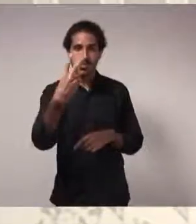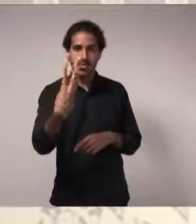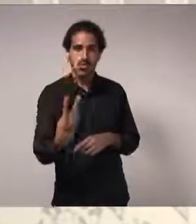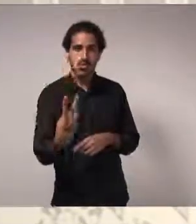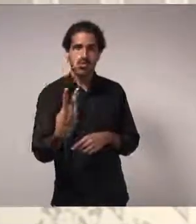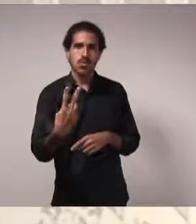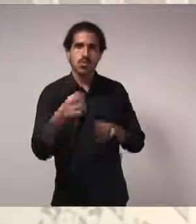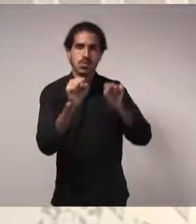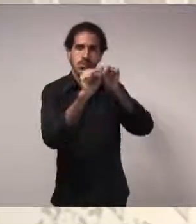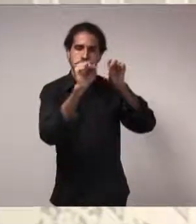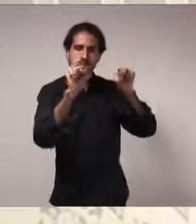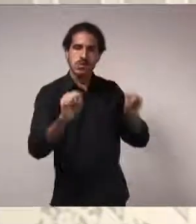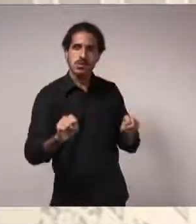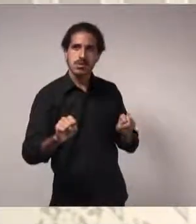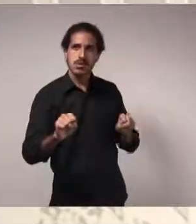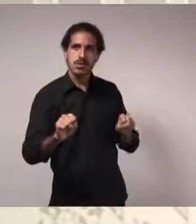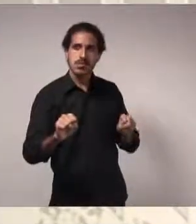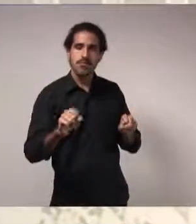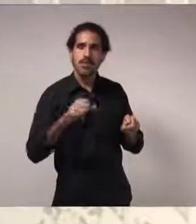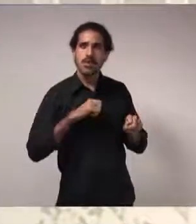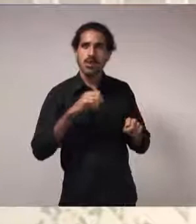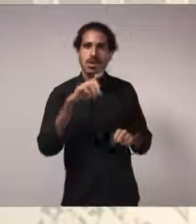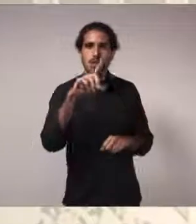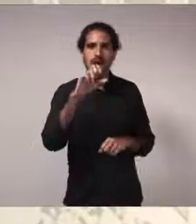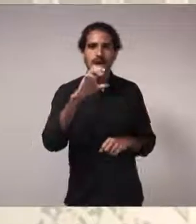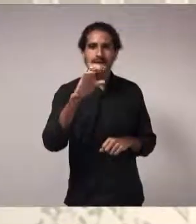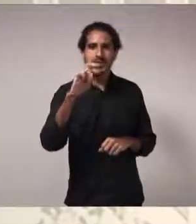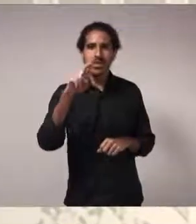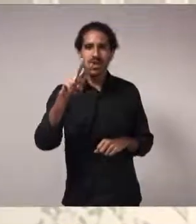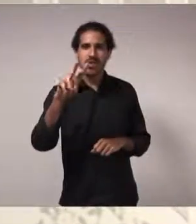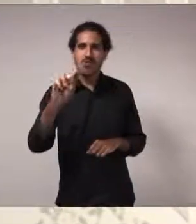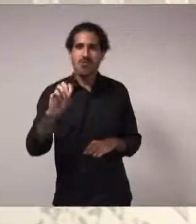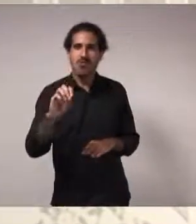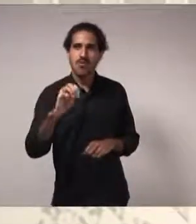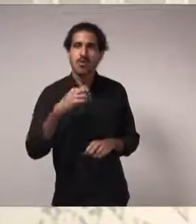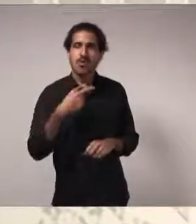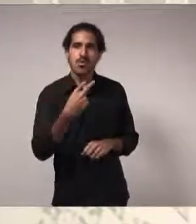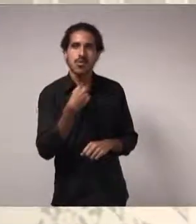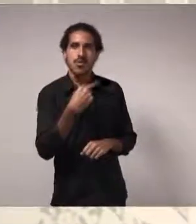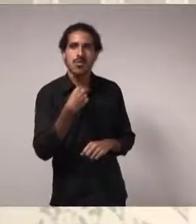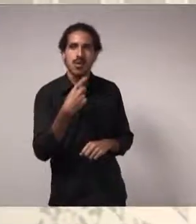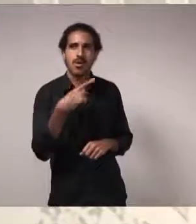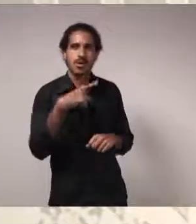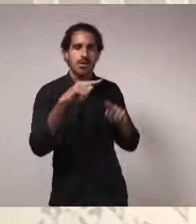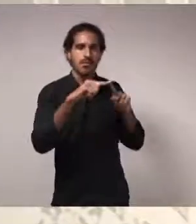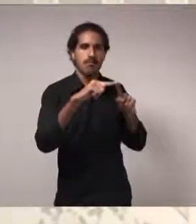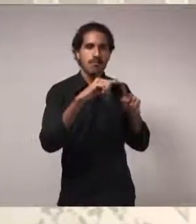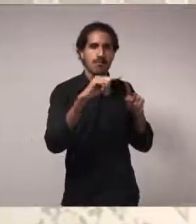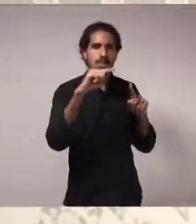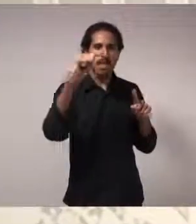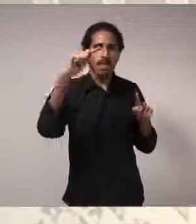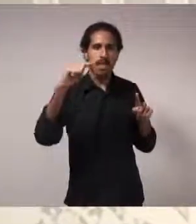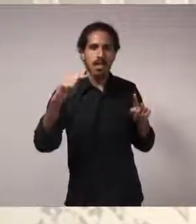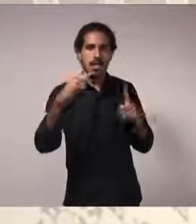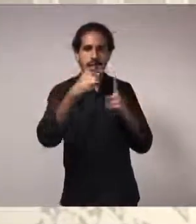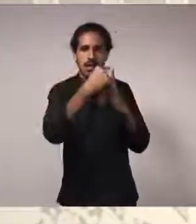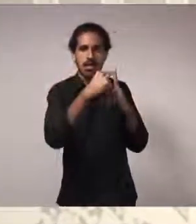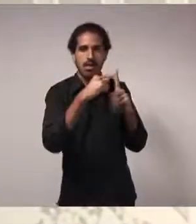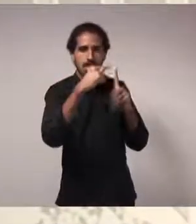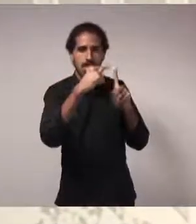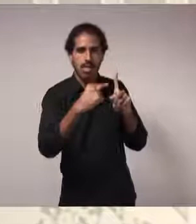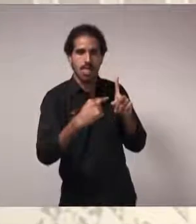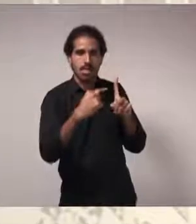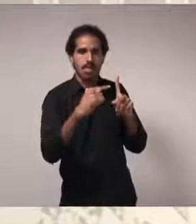sistema tem o acervo, que, por causa de condições de não poder ter muita variação de temperatura, para